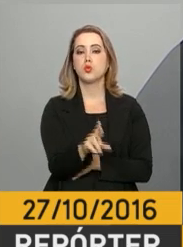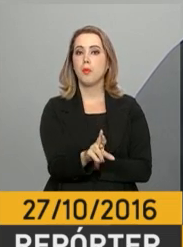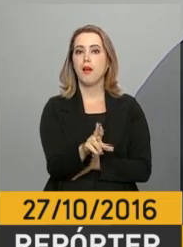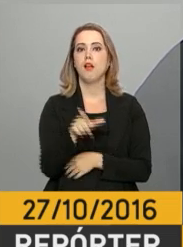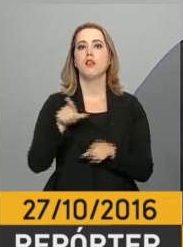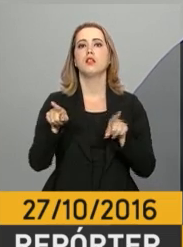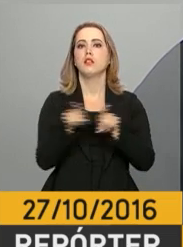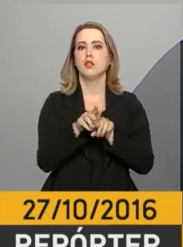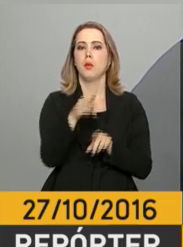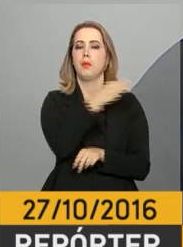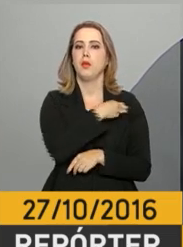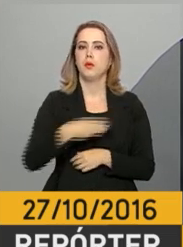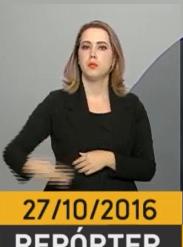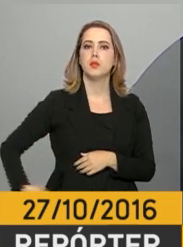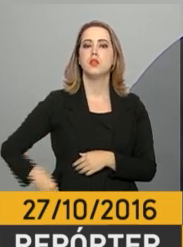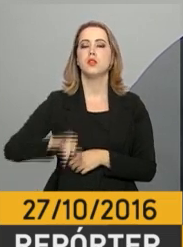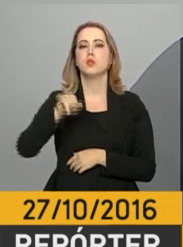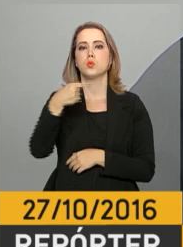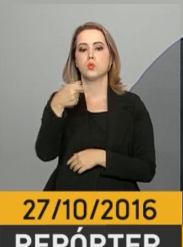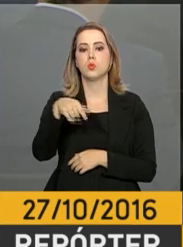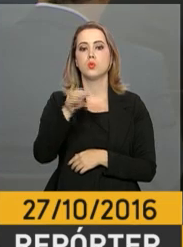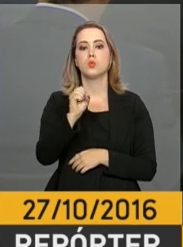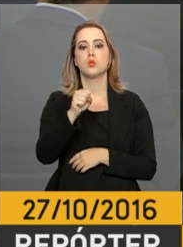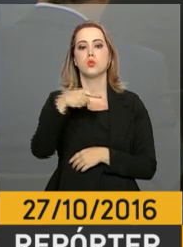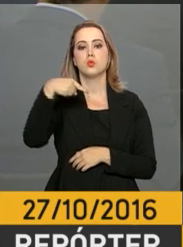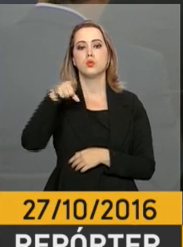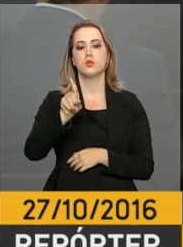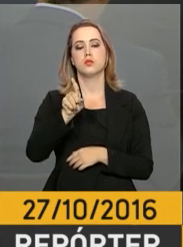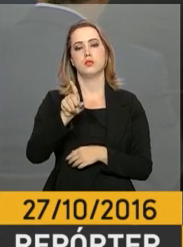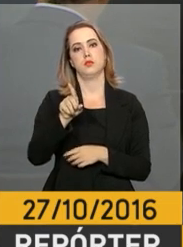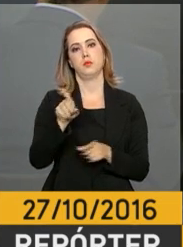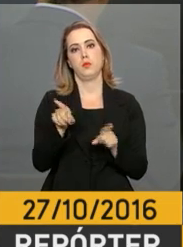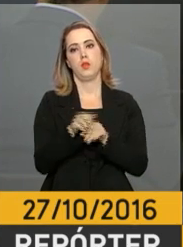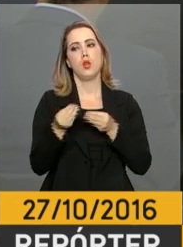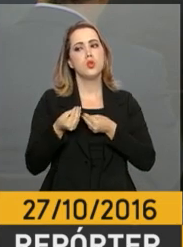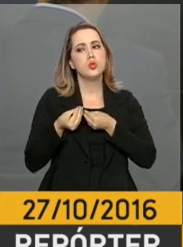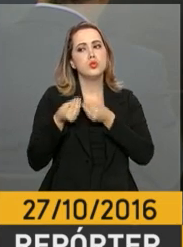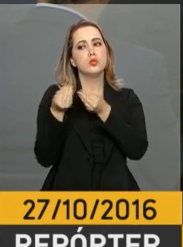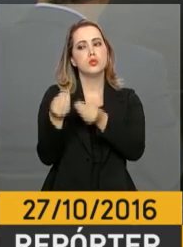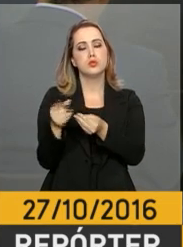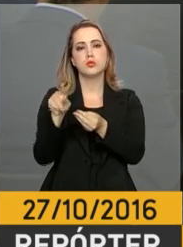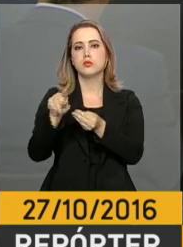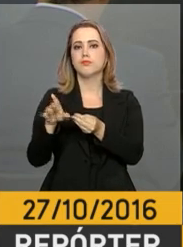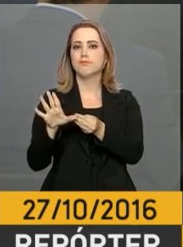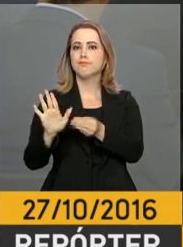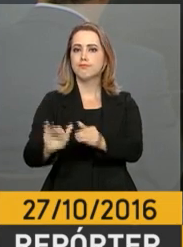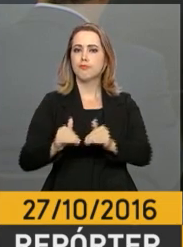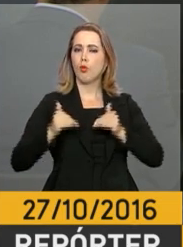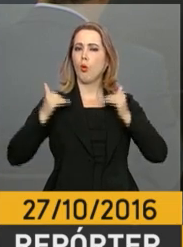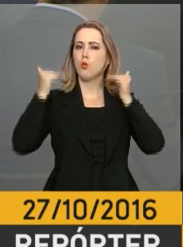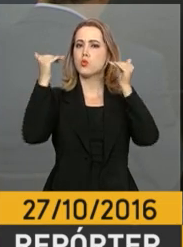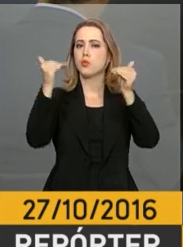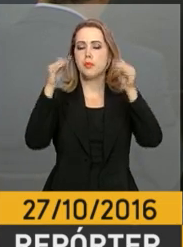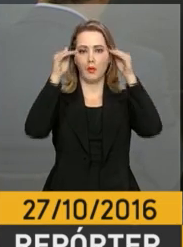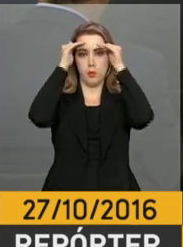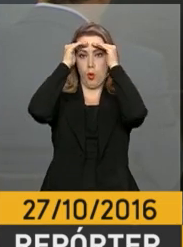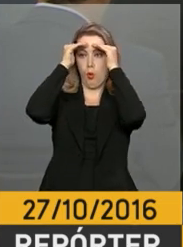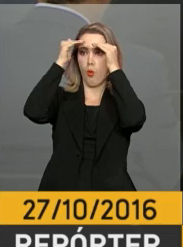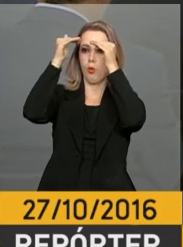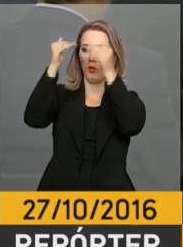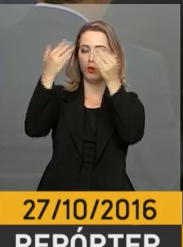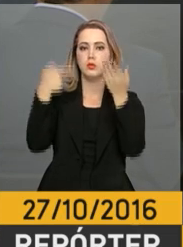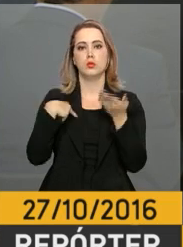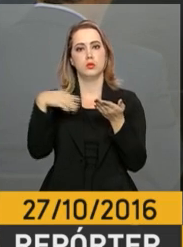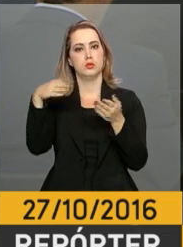Serra no sentido de conceder a mais suprema honraria do